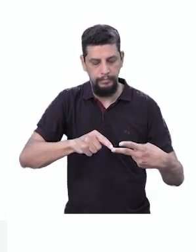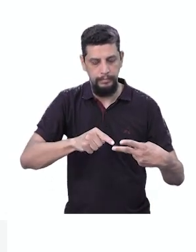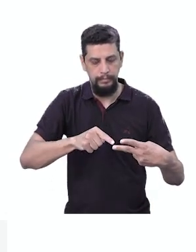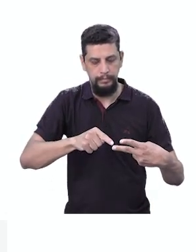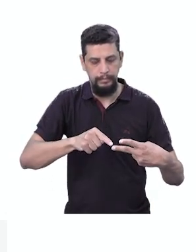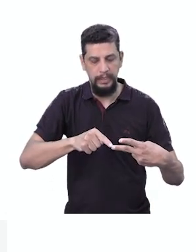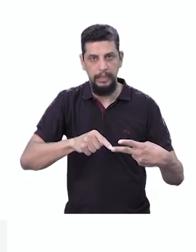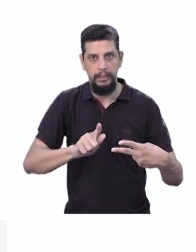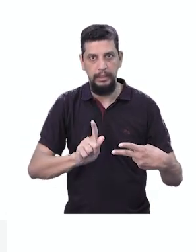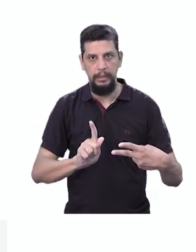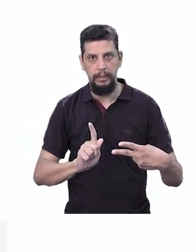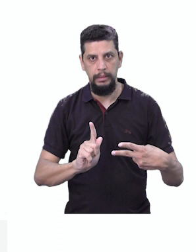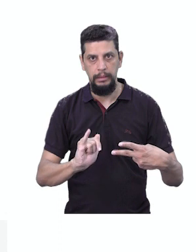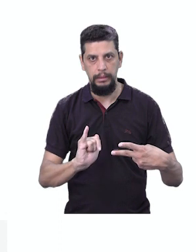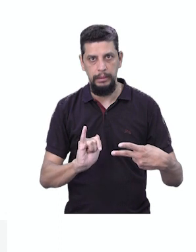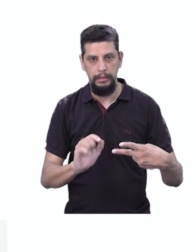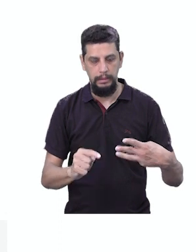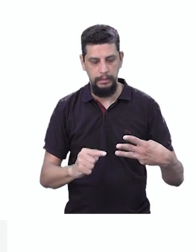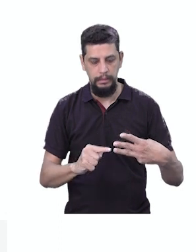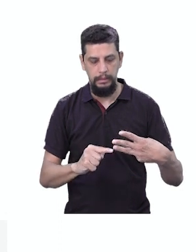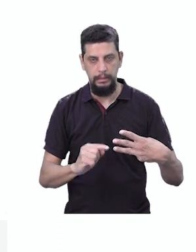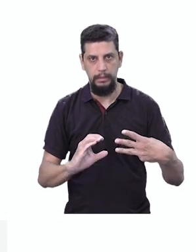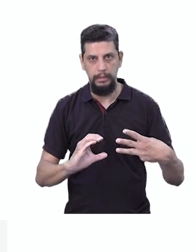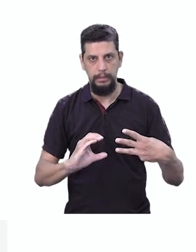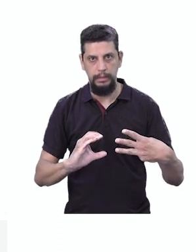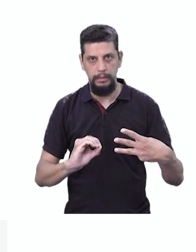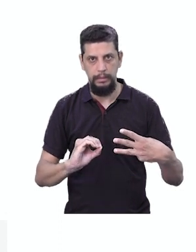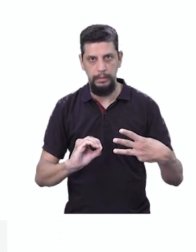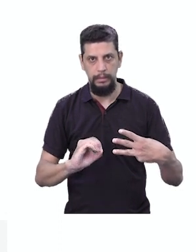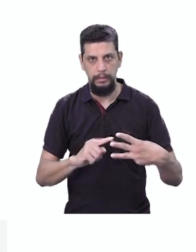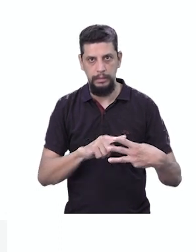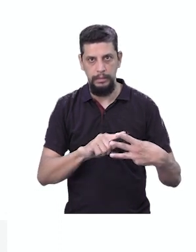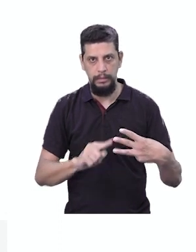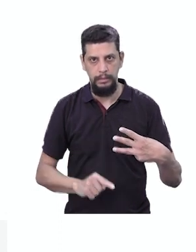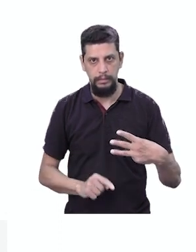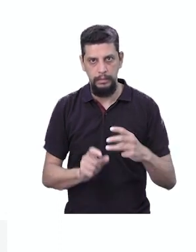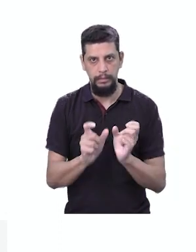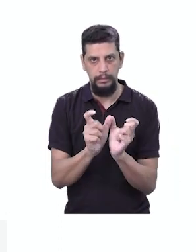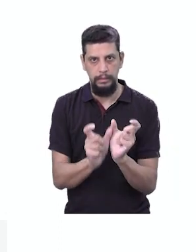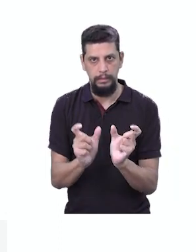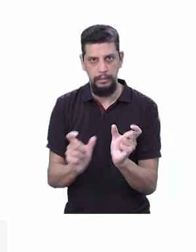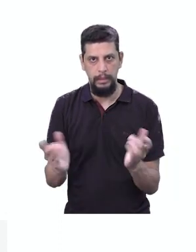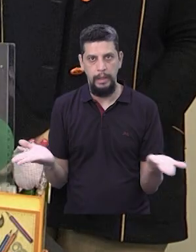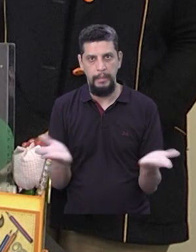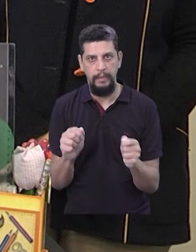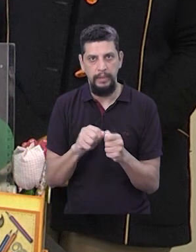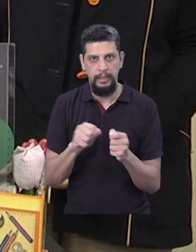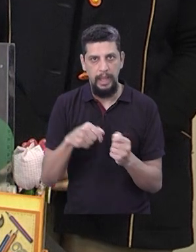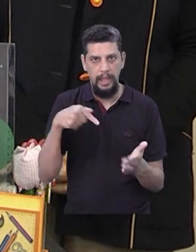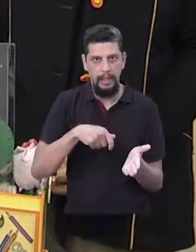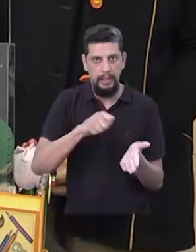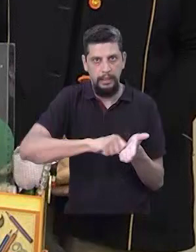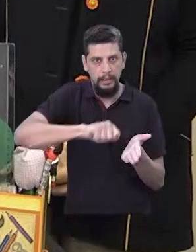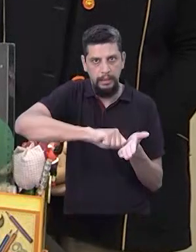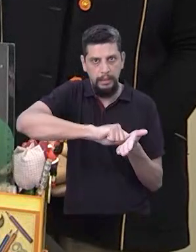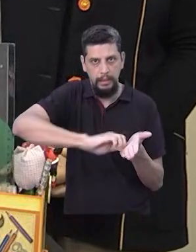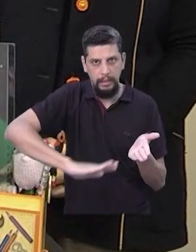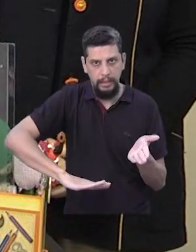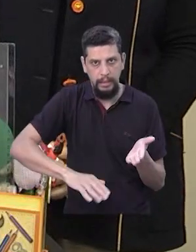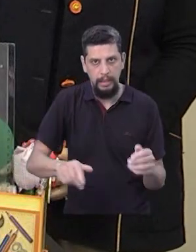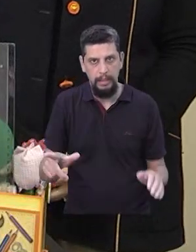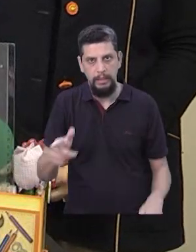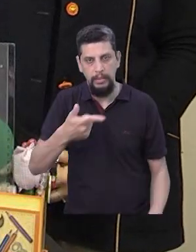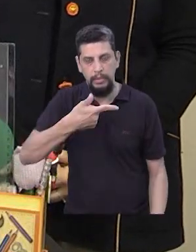ma. Sílaba do meio, gi. E sílaba final, co. Co. Uhum. Para a gente fazer